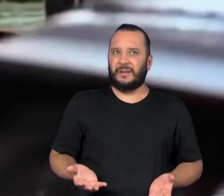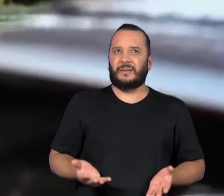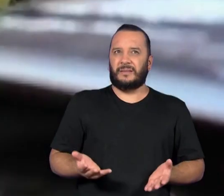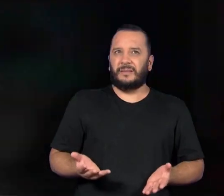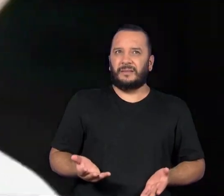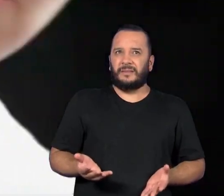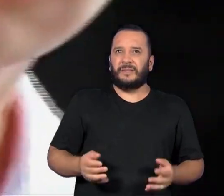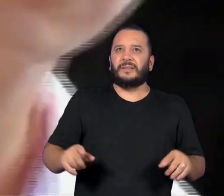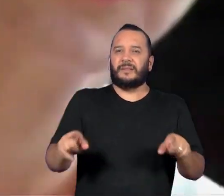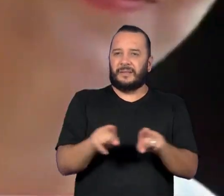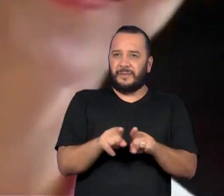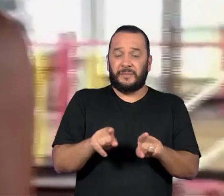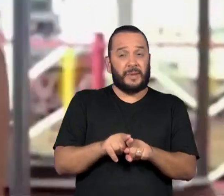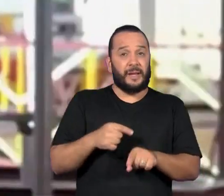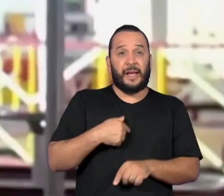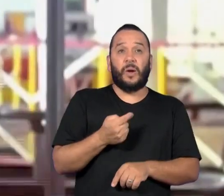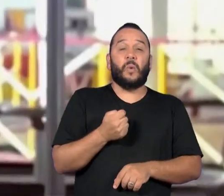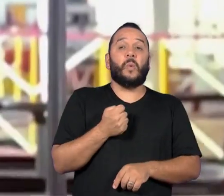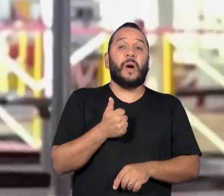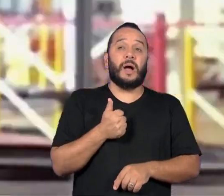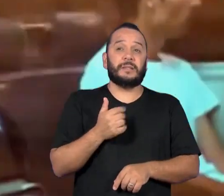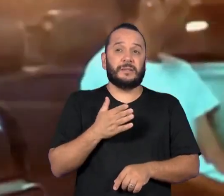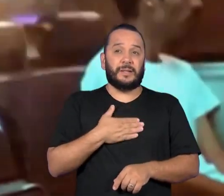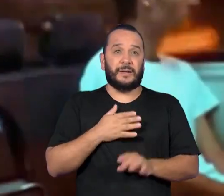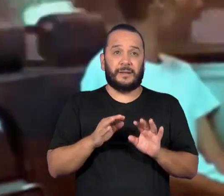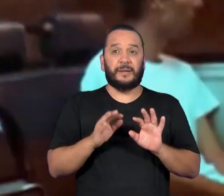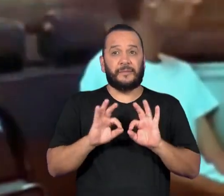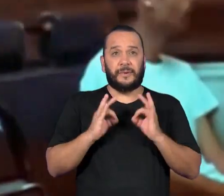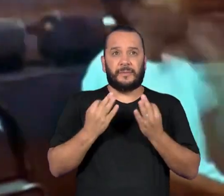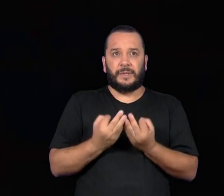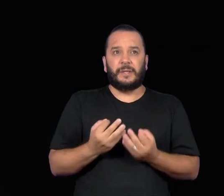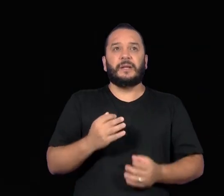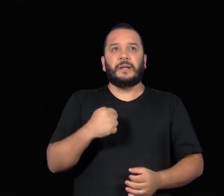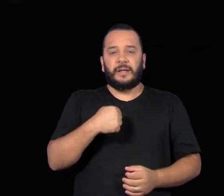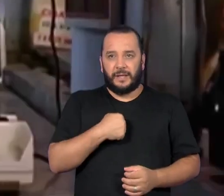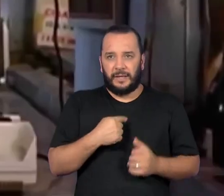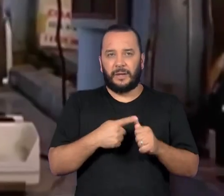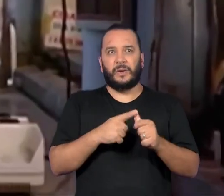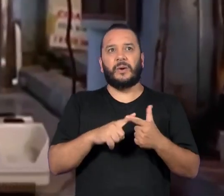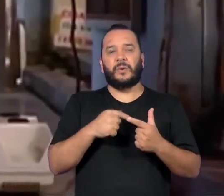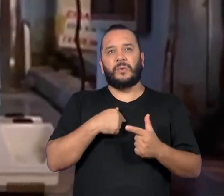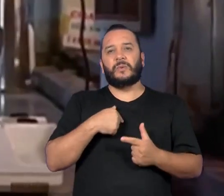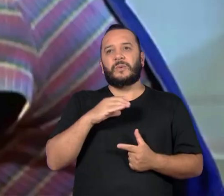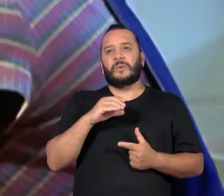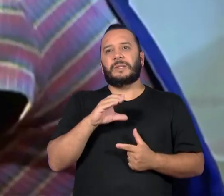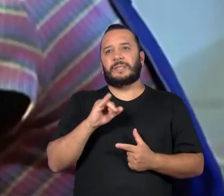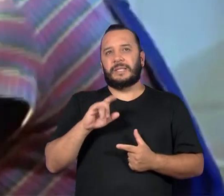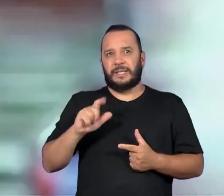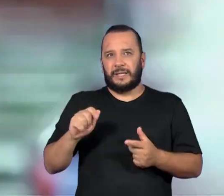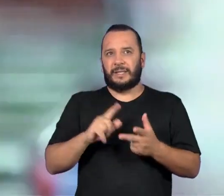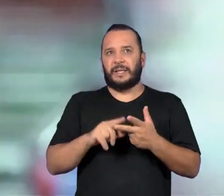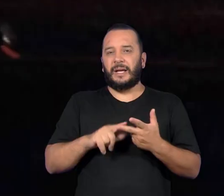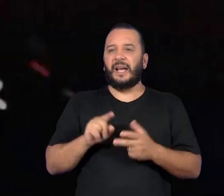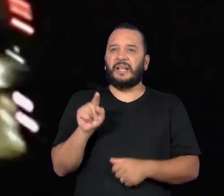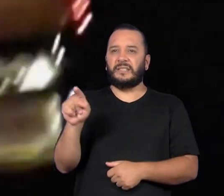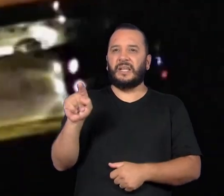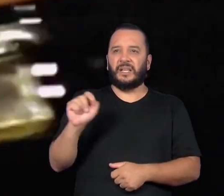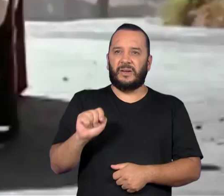aquela que é quase da família. A história de mim, da Creu, da Roxane, da Cida e dessa aí, ó, a